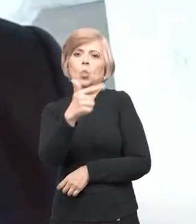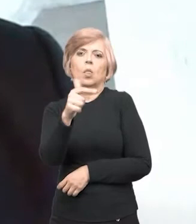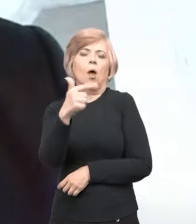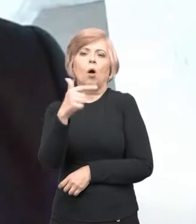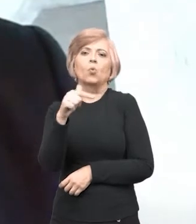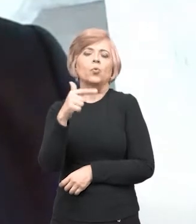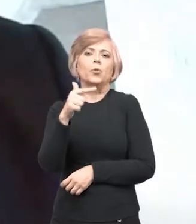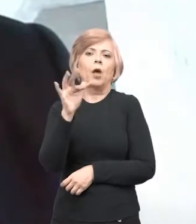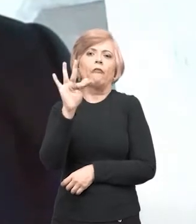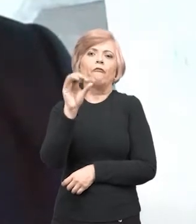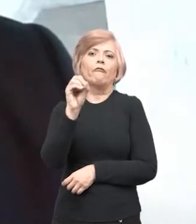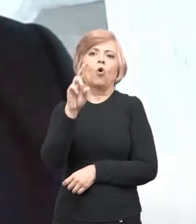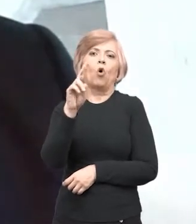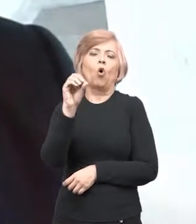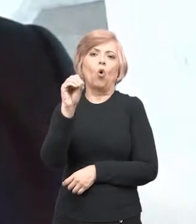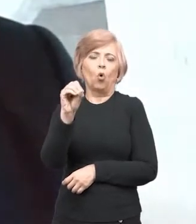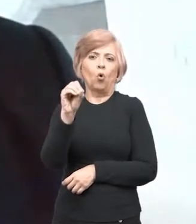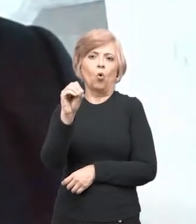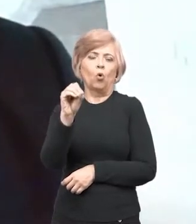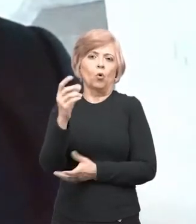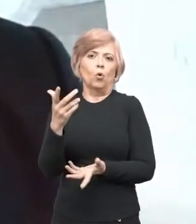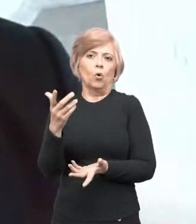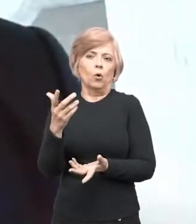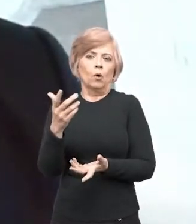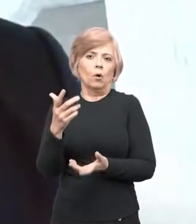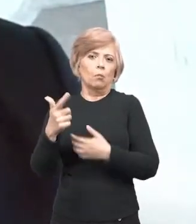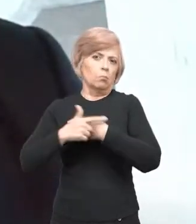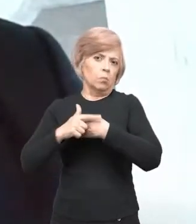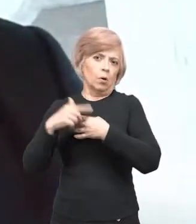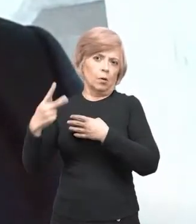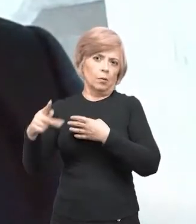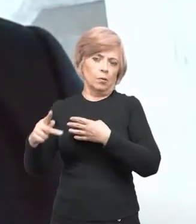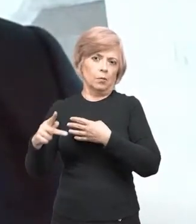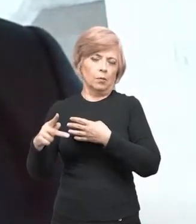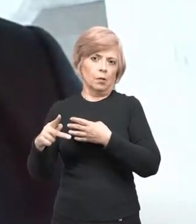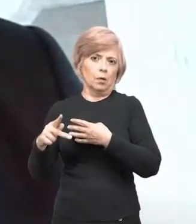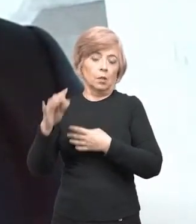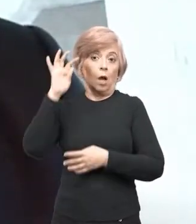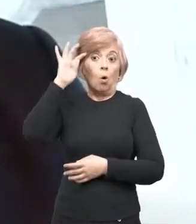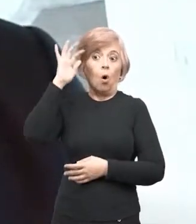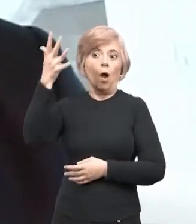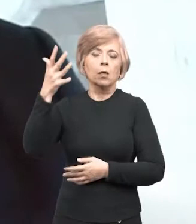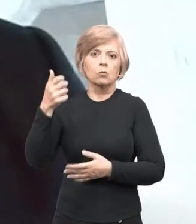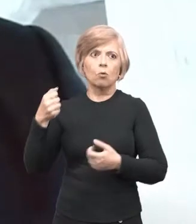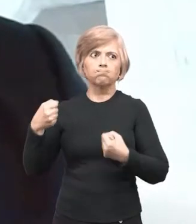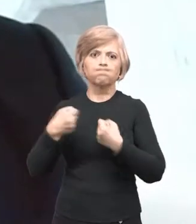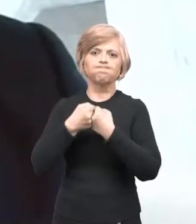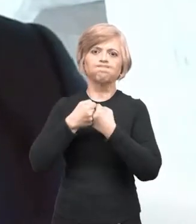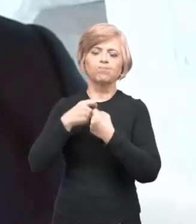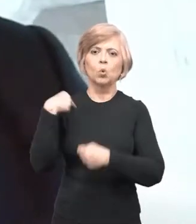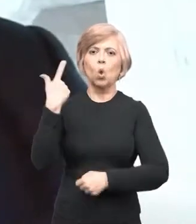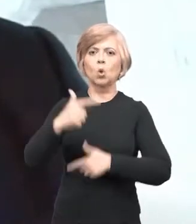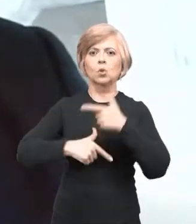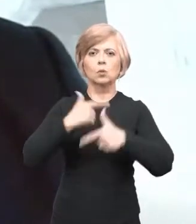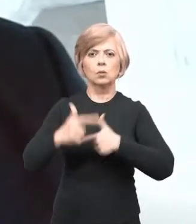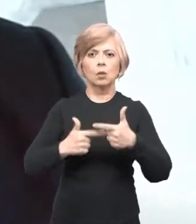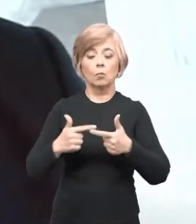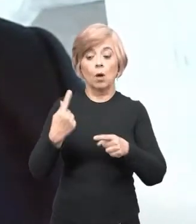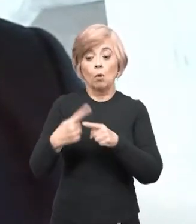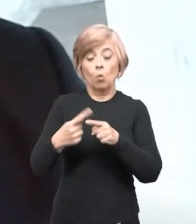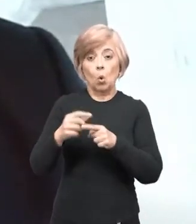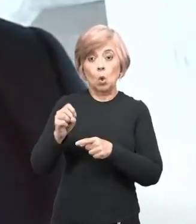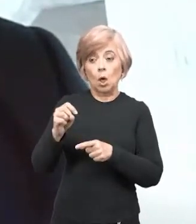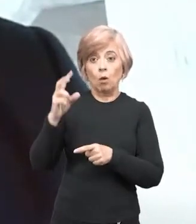prerrogativa de função. Essa decisão ela acabou impactando, então, na nossa atuação, porque casos de